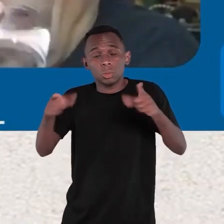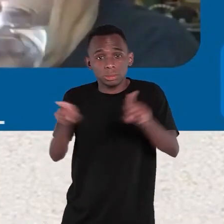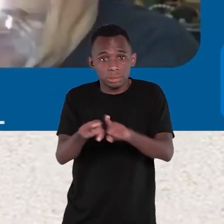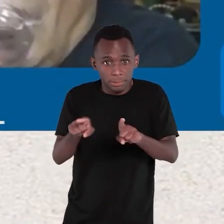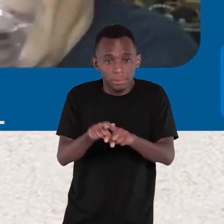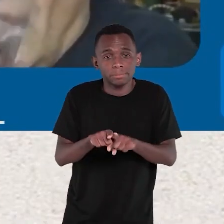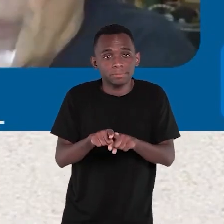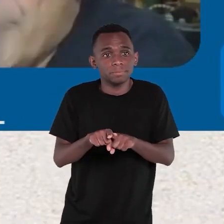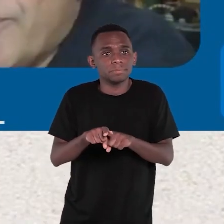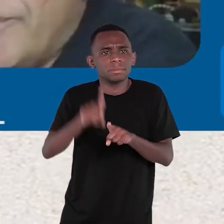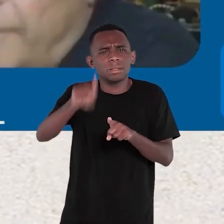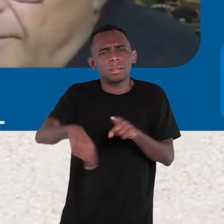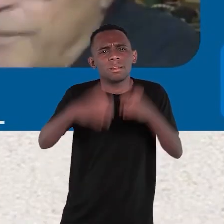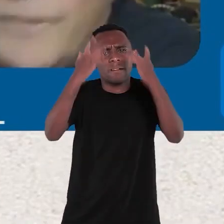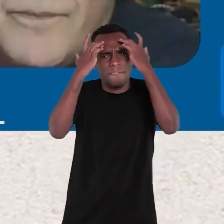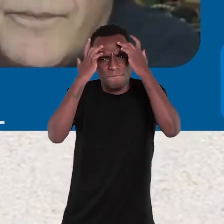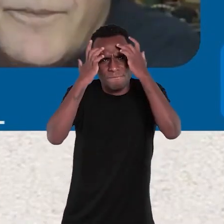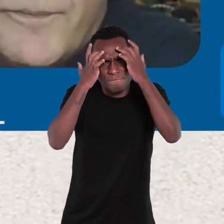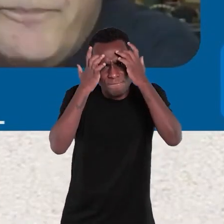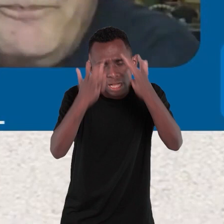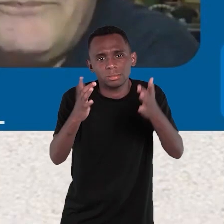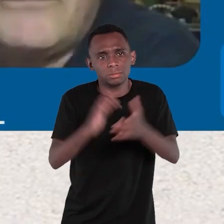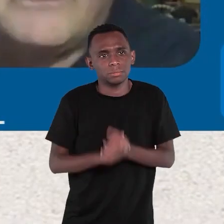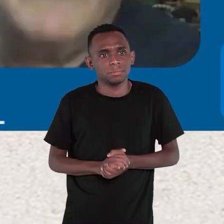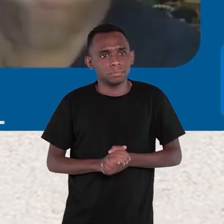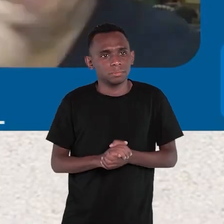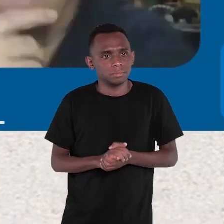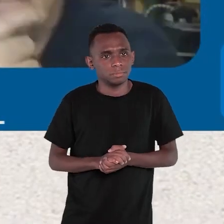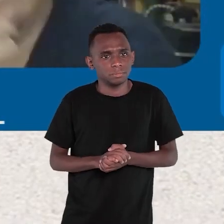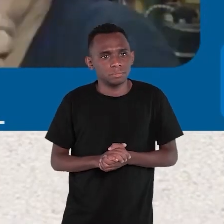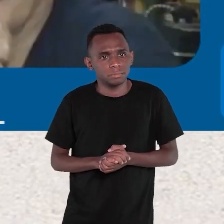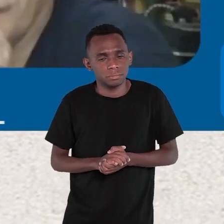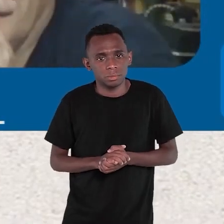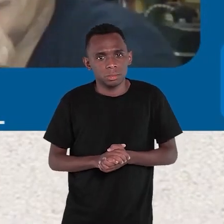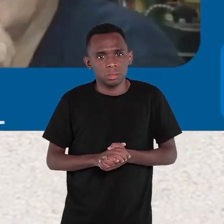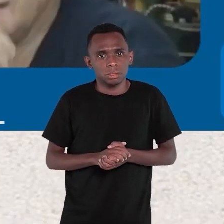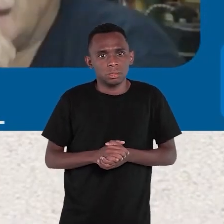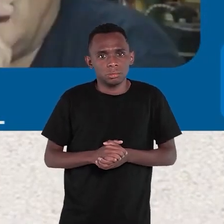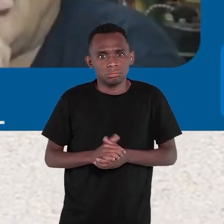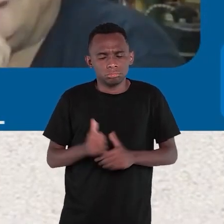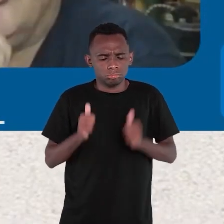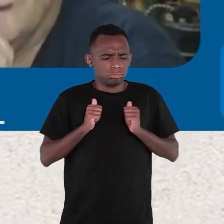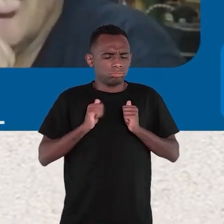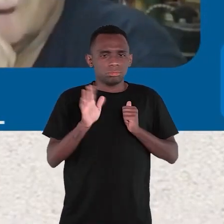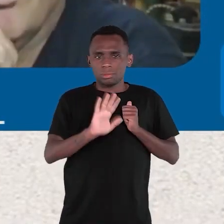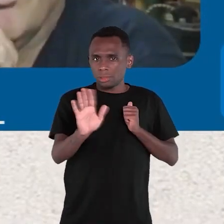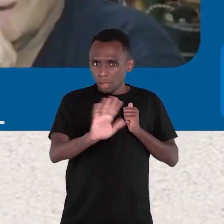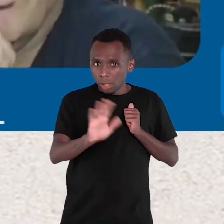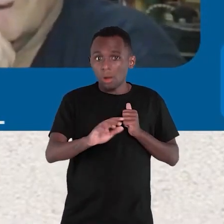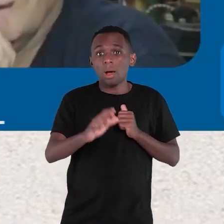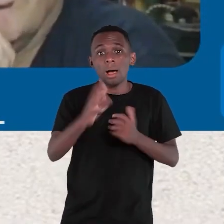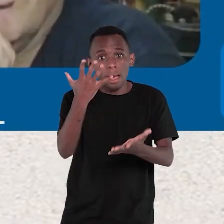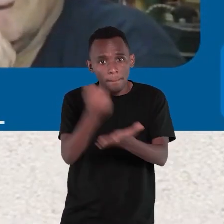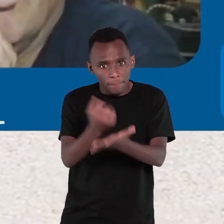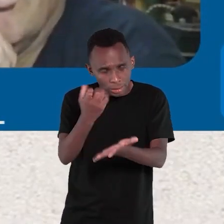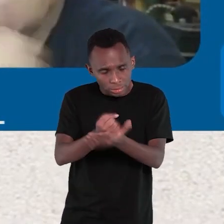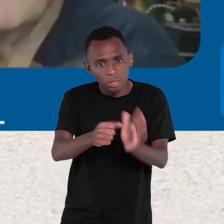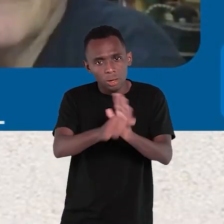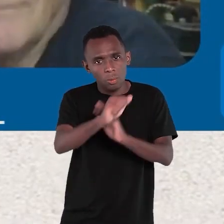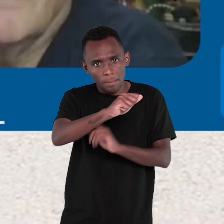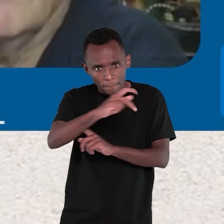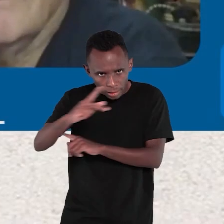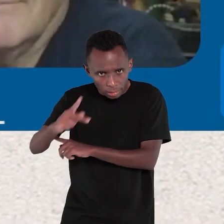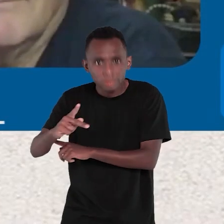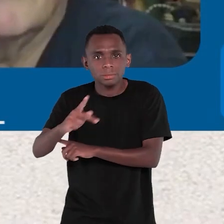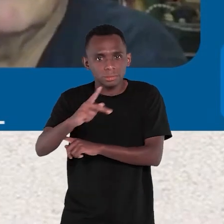coisa, além do prazer da leitura, é muito fácil de lidar, viu? Não fiquem inibidos em baixar o app e achar que não